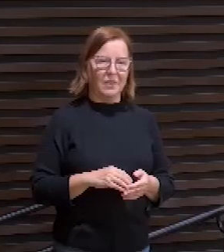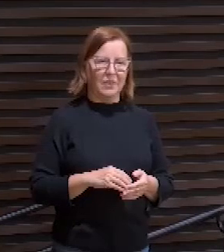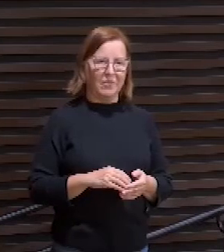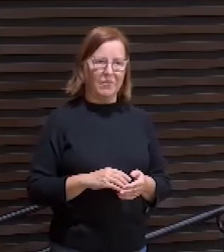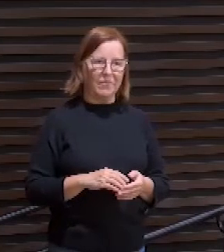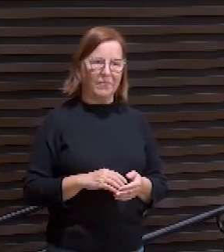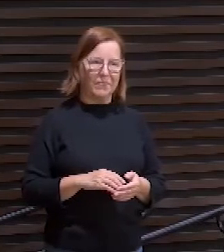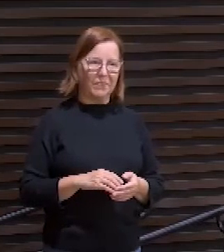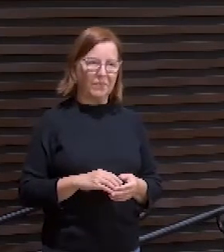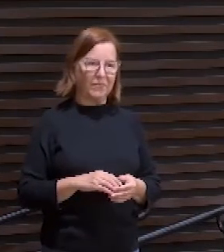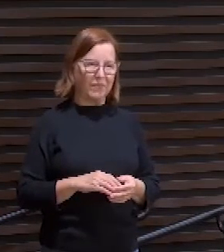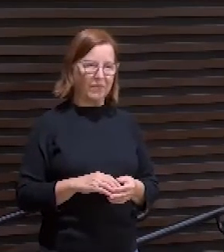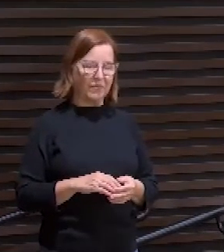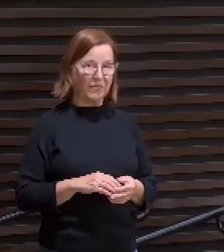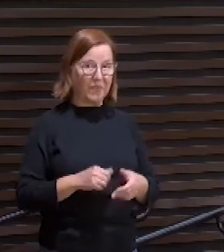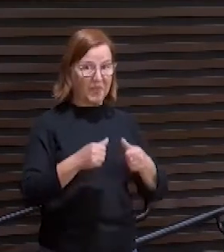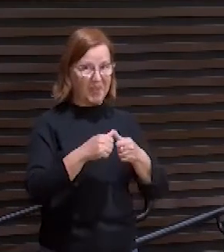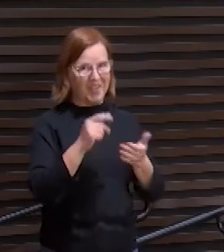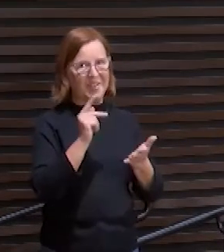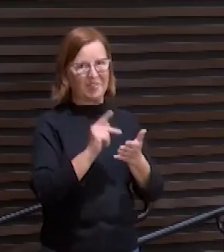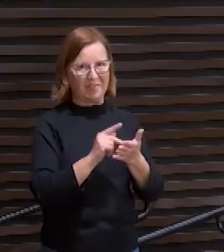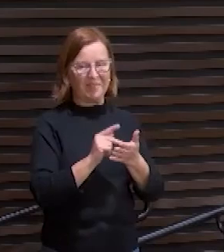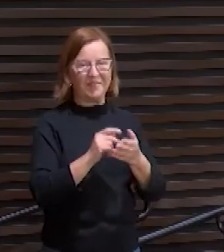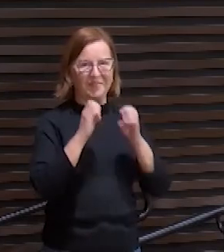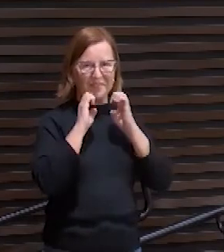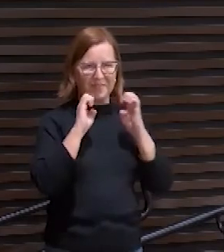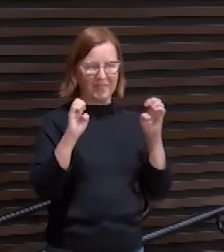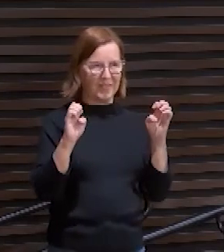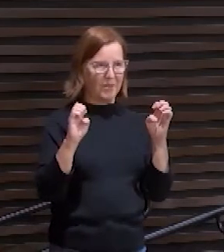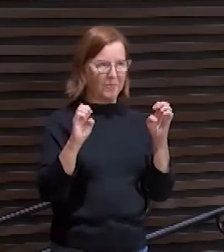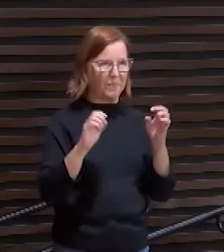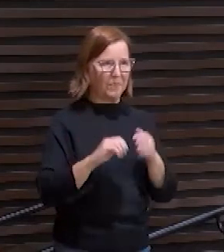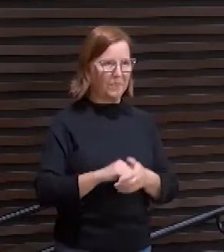desconfortáveis. Esse é o verdadeiro evangelho.